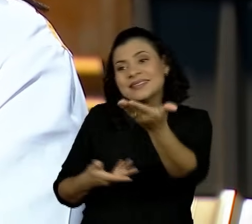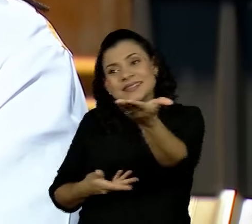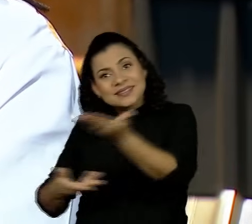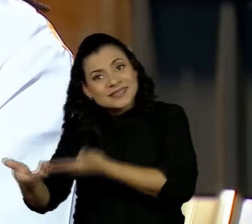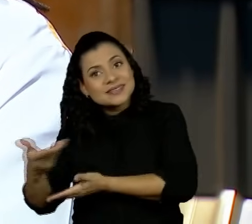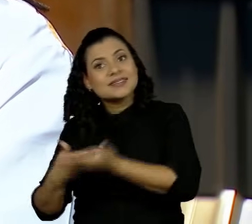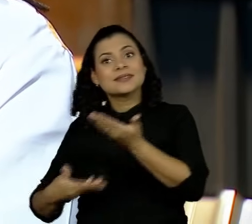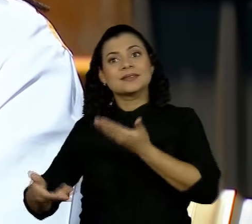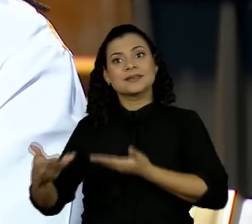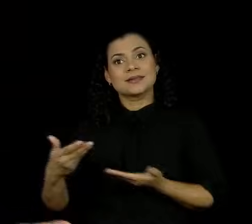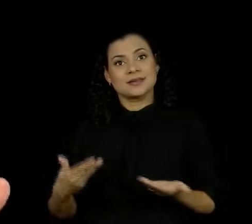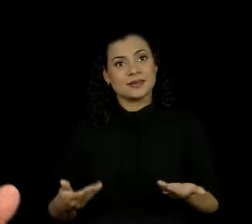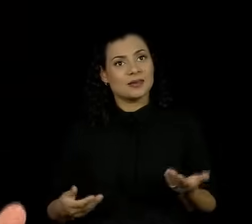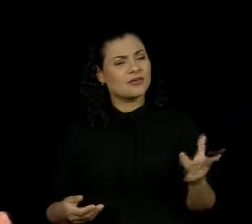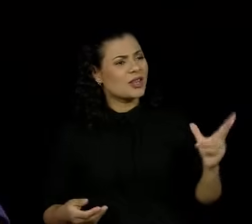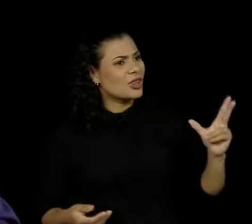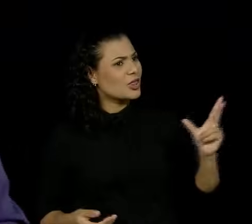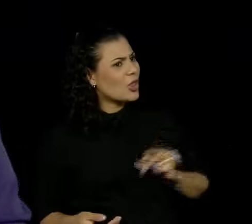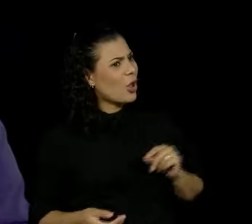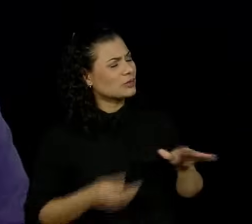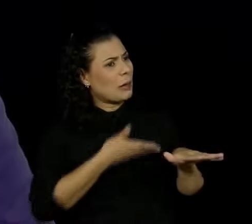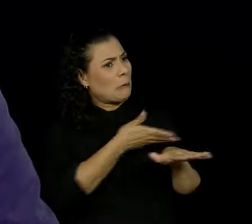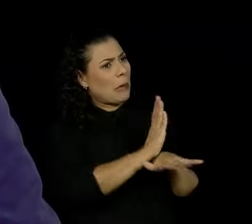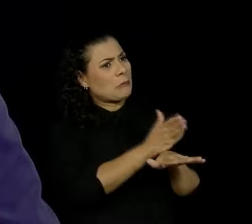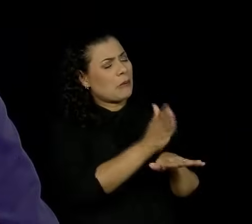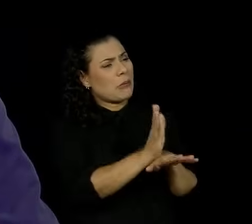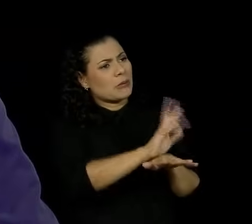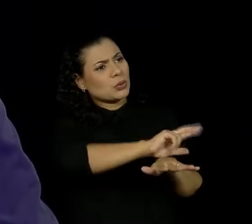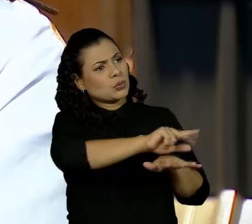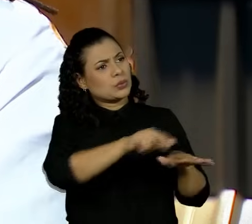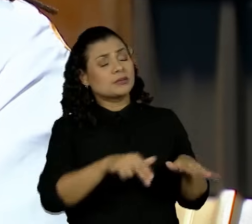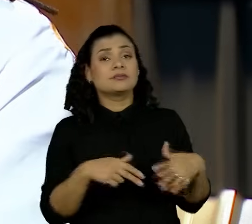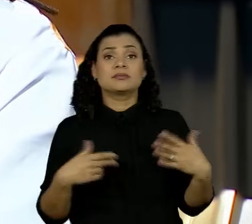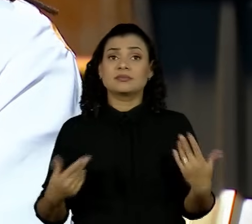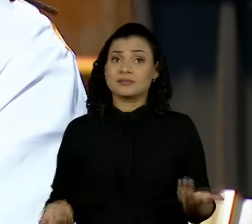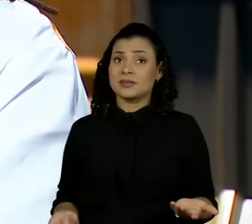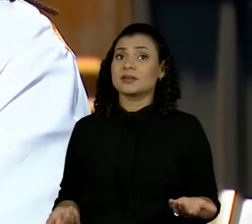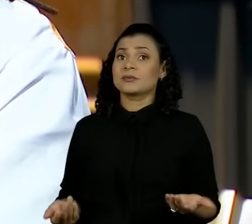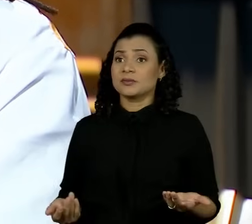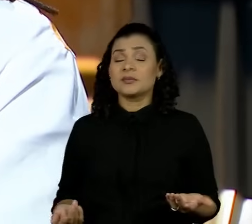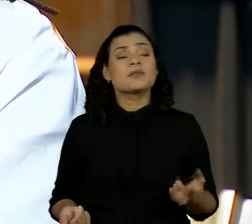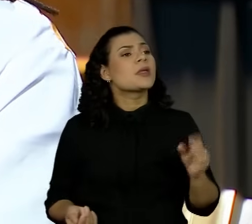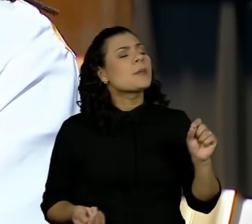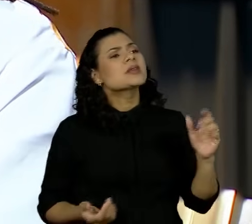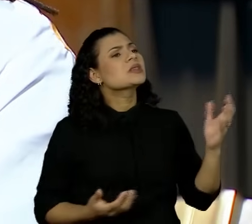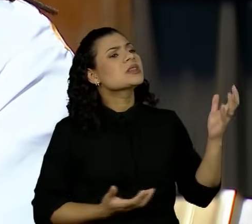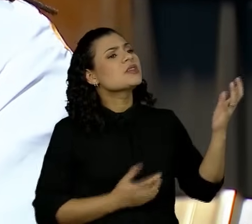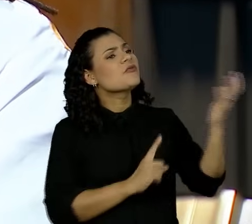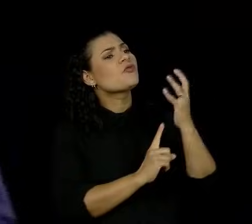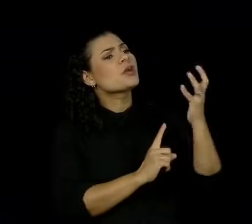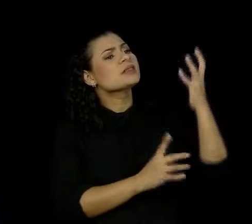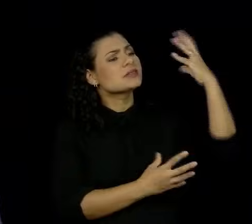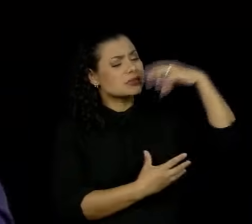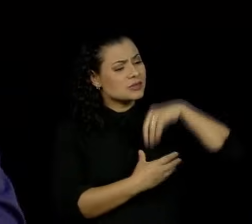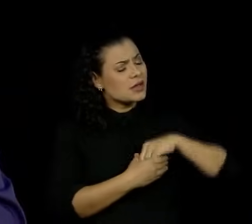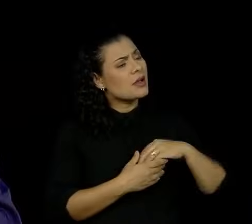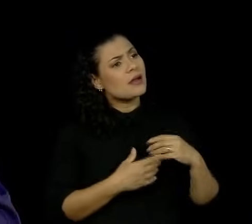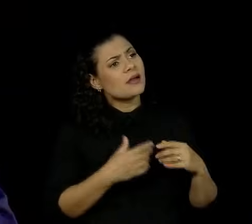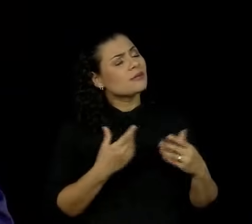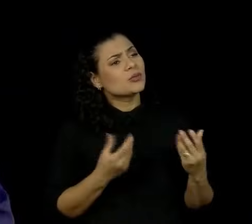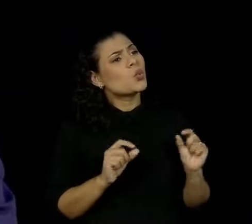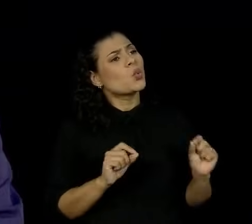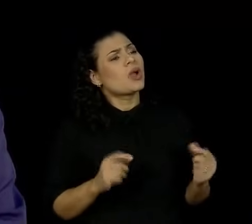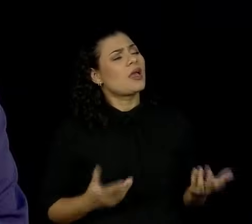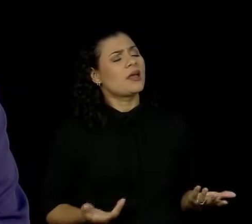relação, Olha que cardápio. novos valores de uma relação. O Acho que que tudo- isso causa na alma de alguém que fala